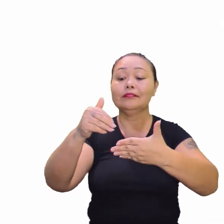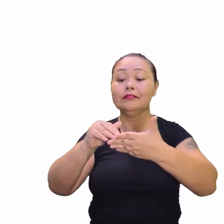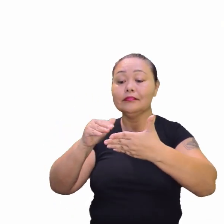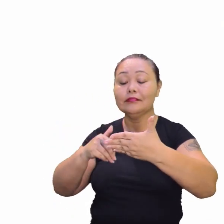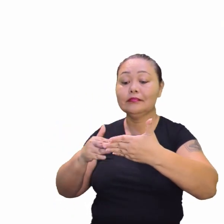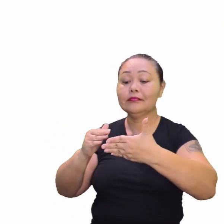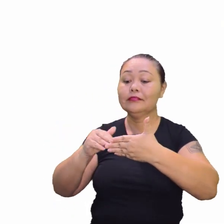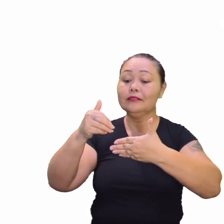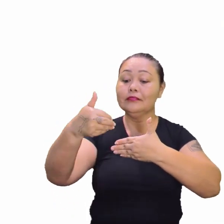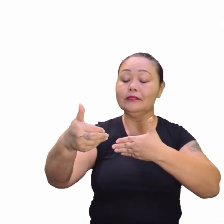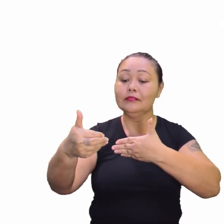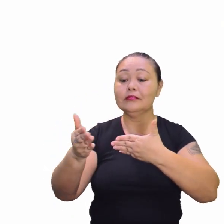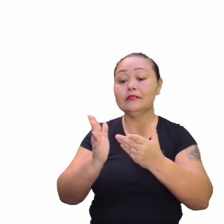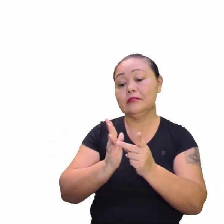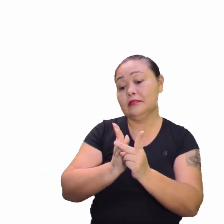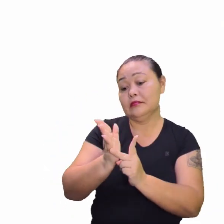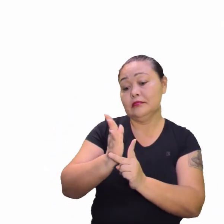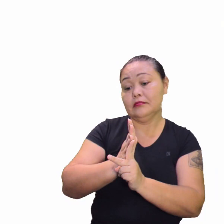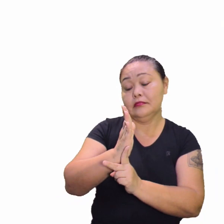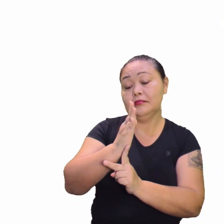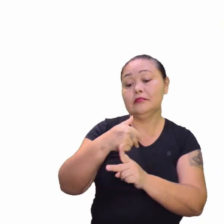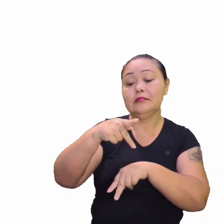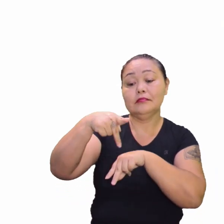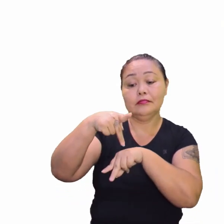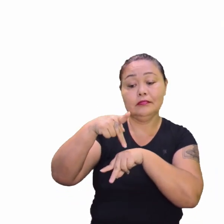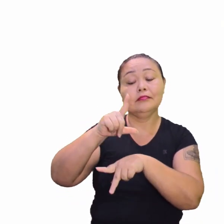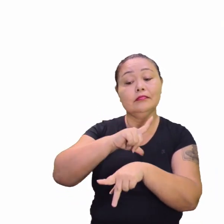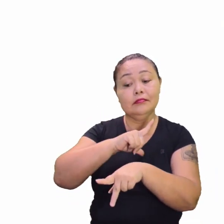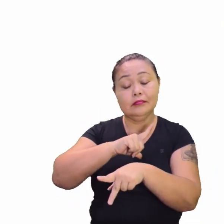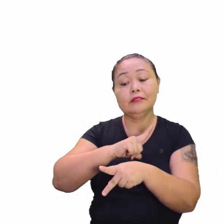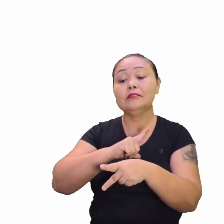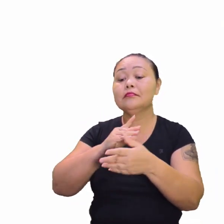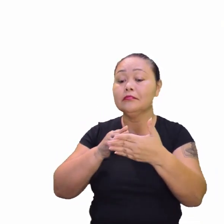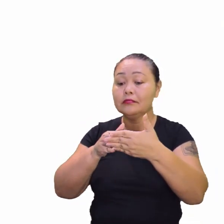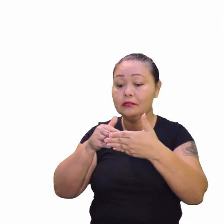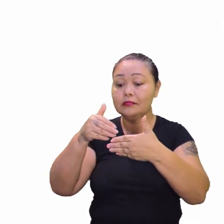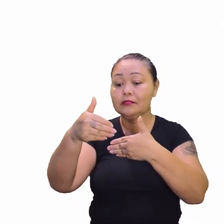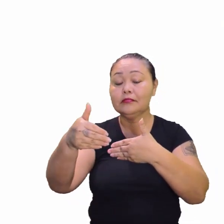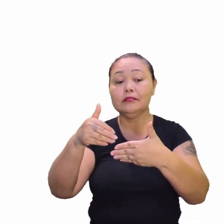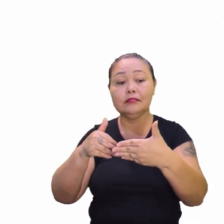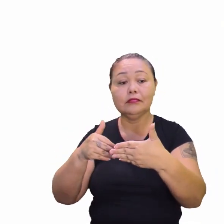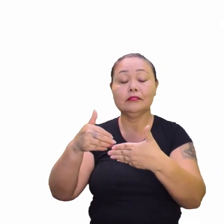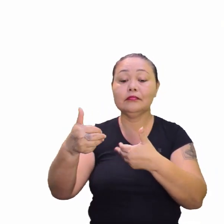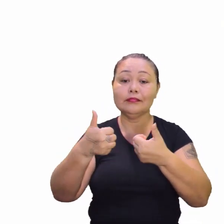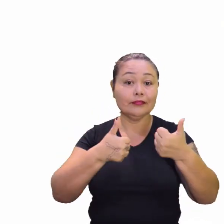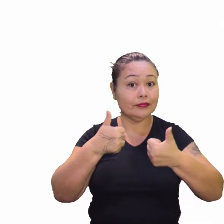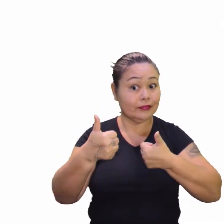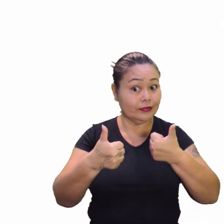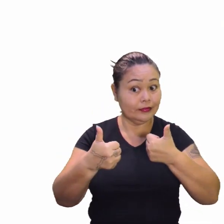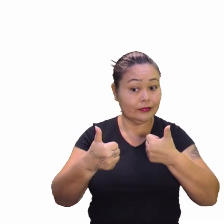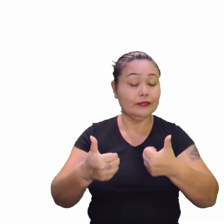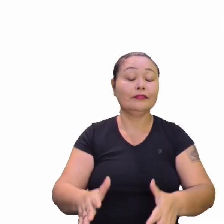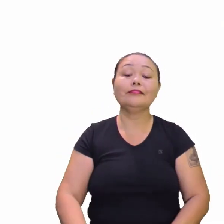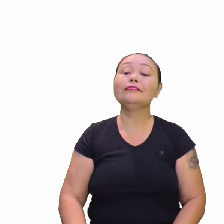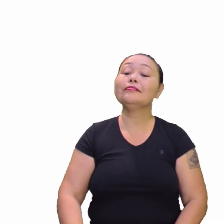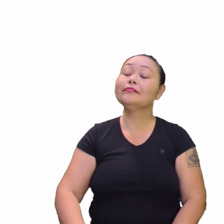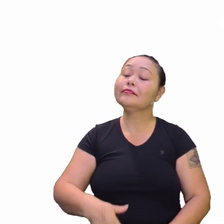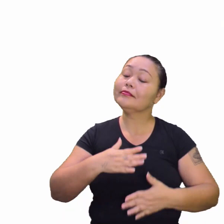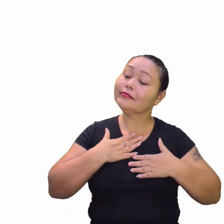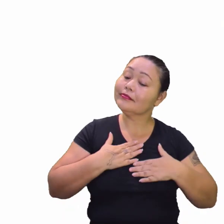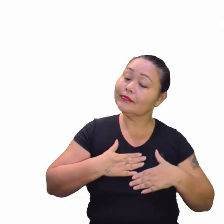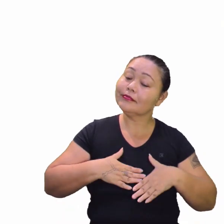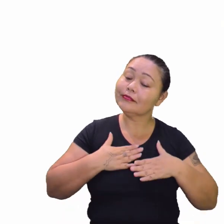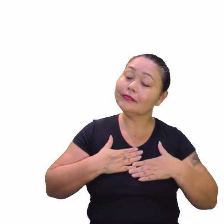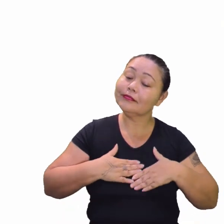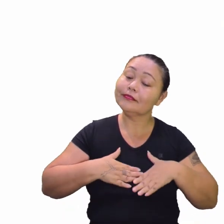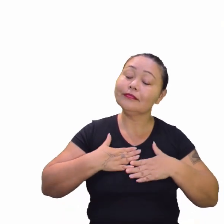fronteira. Estamos falando que é binacional, é fronteira, Rogério. Não é isso? Exatamente. Beleza? Rogério? Tranquilo,